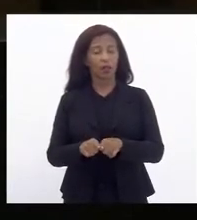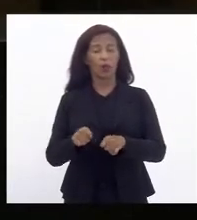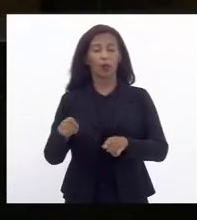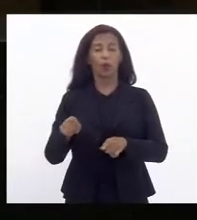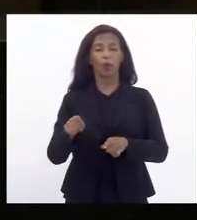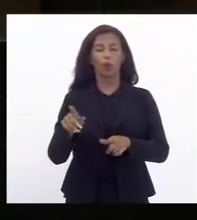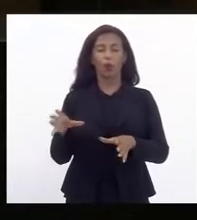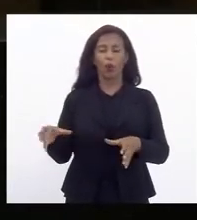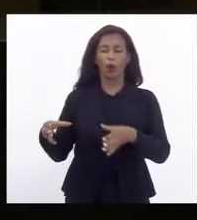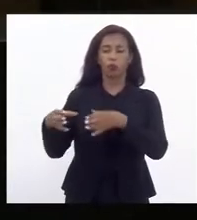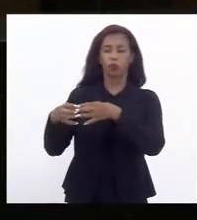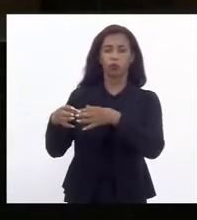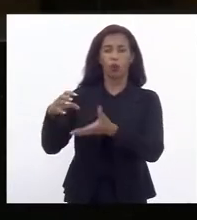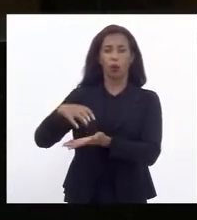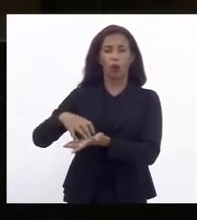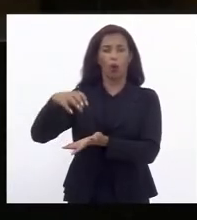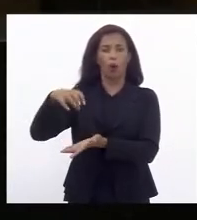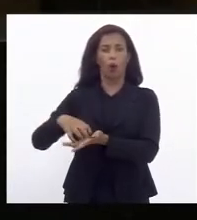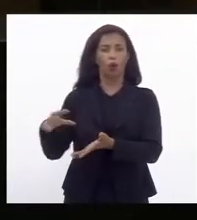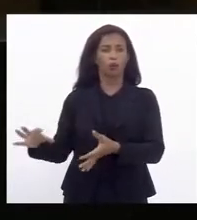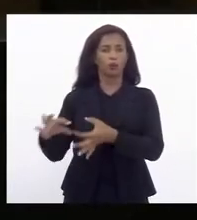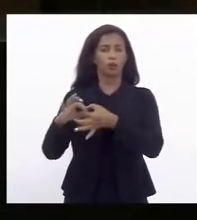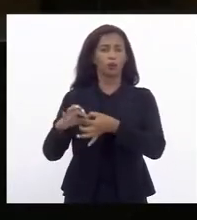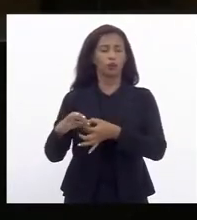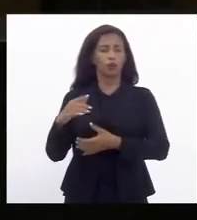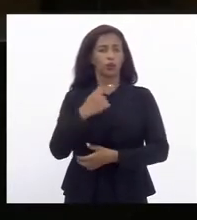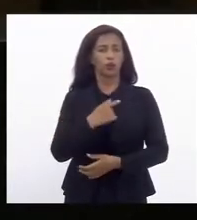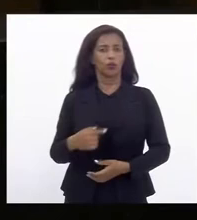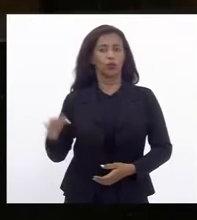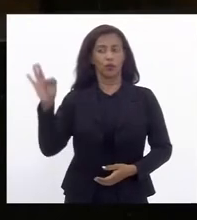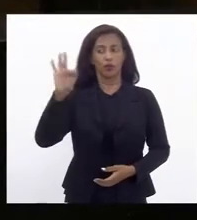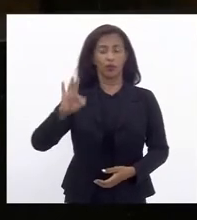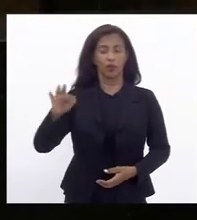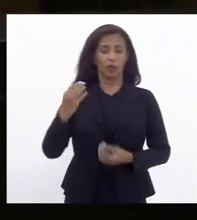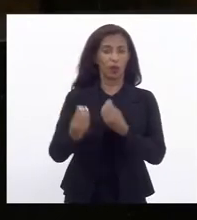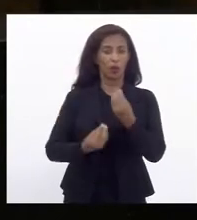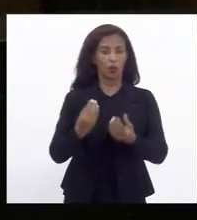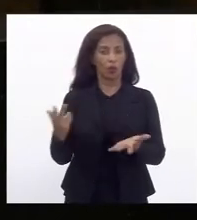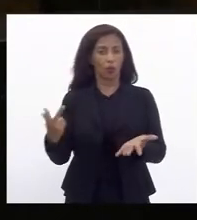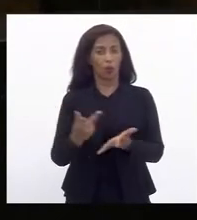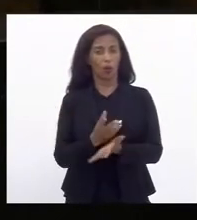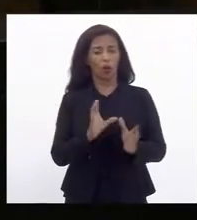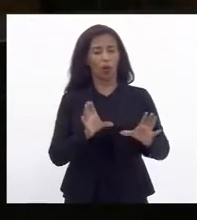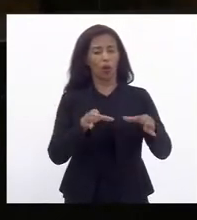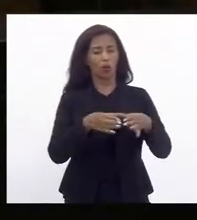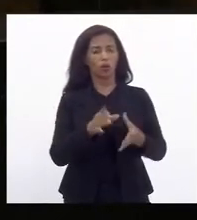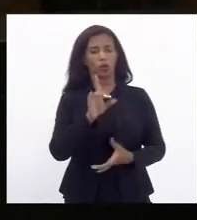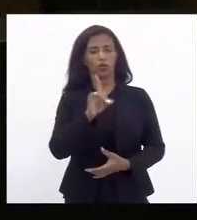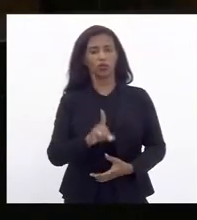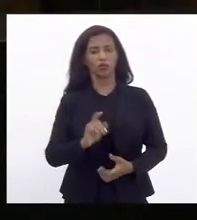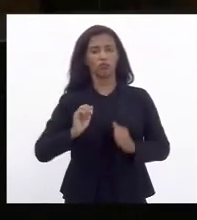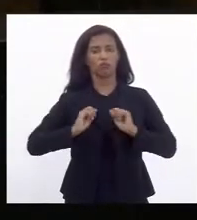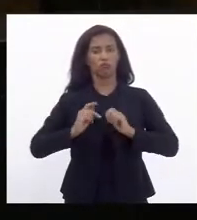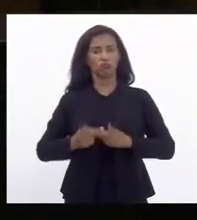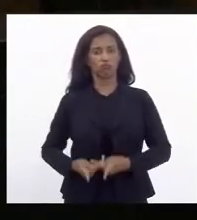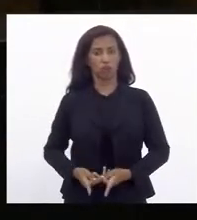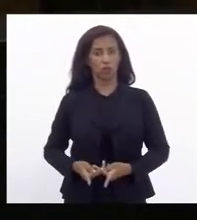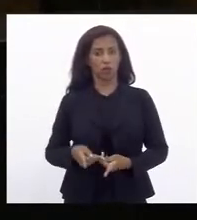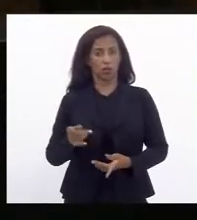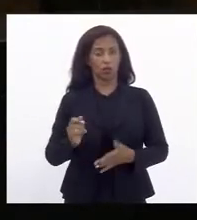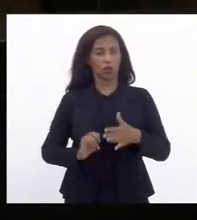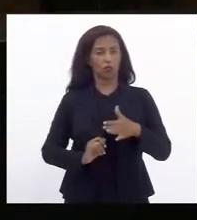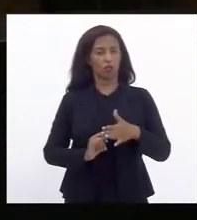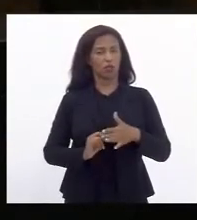órgãos vinculados ao governo federal, como foi, por exemplo, o Conselho Nacional de Direitos Humanos, que instituiu